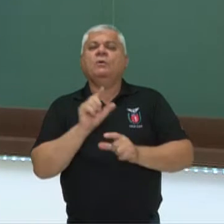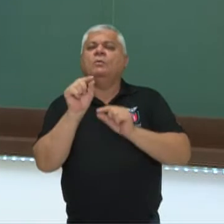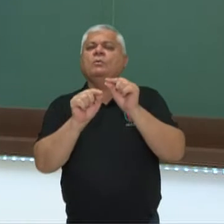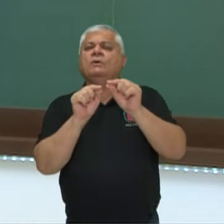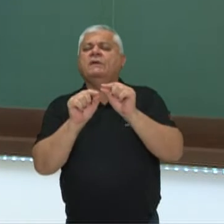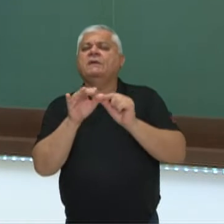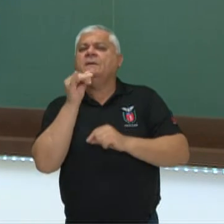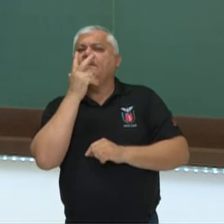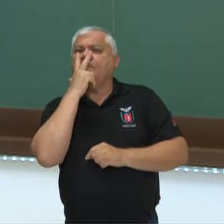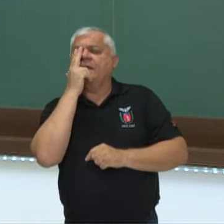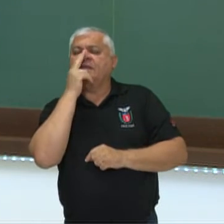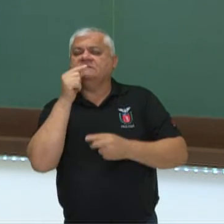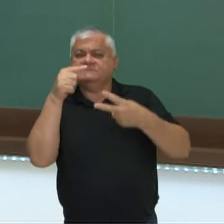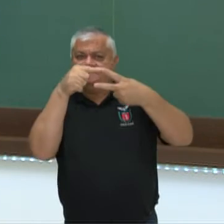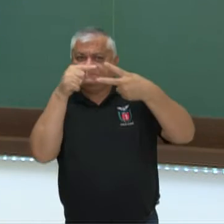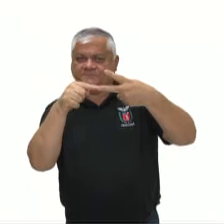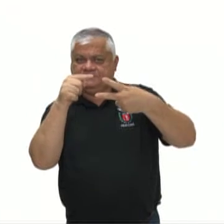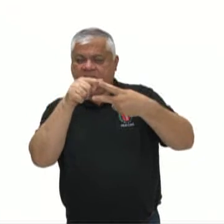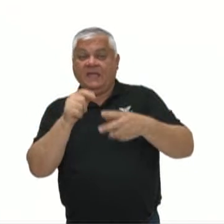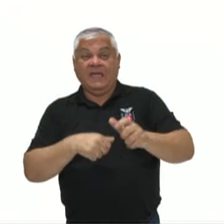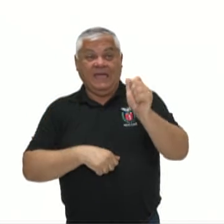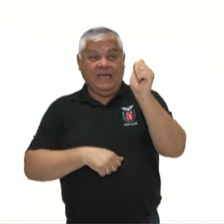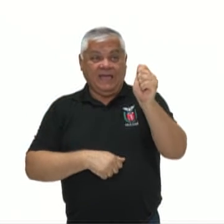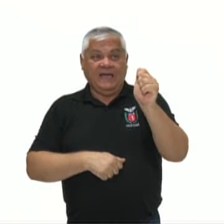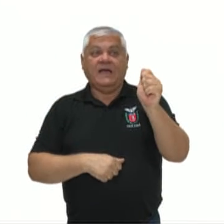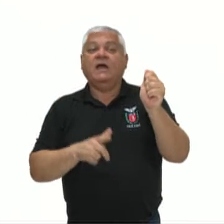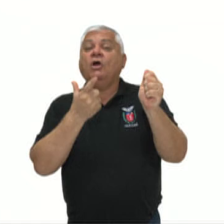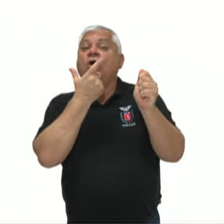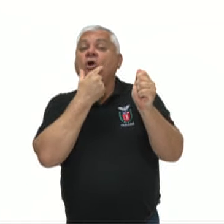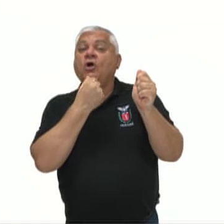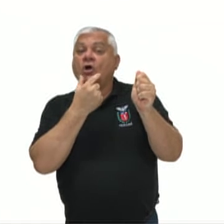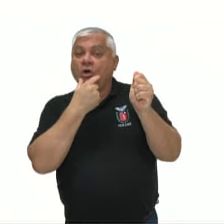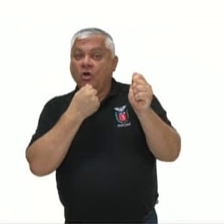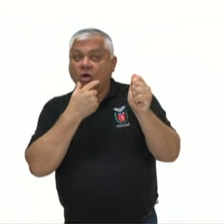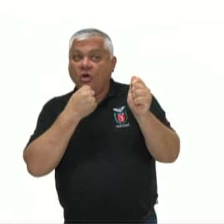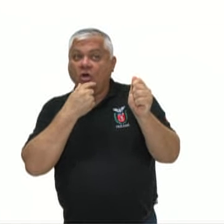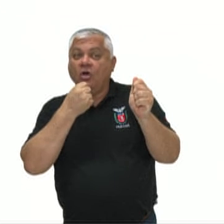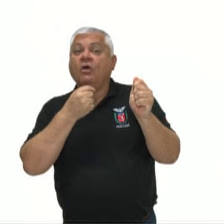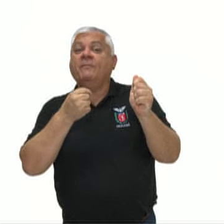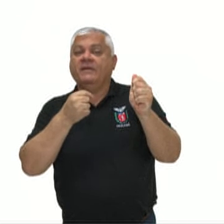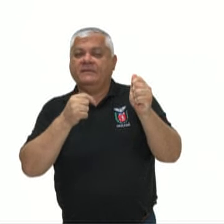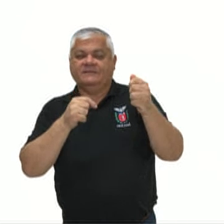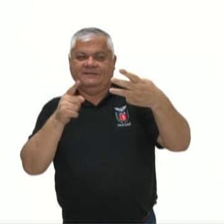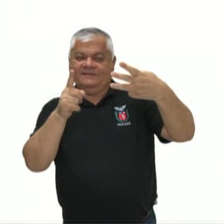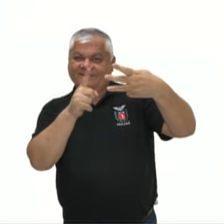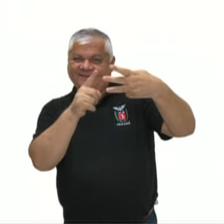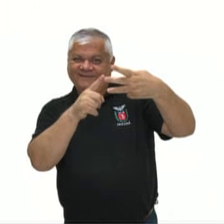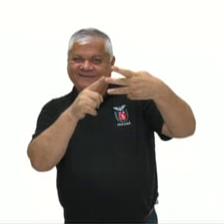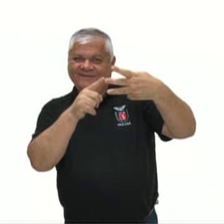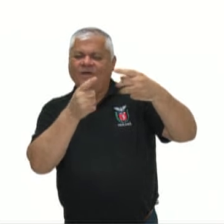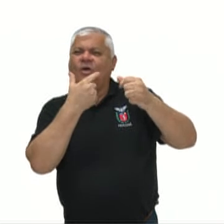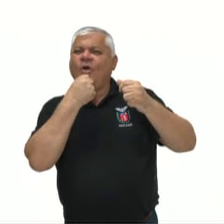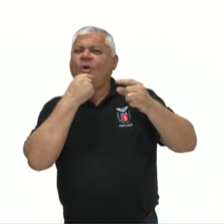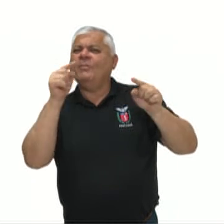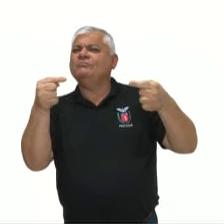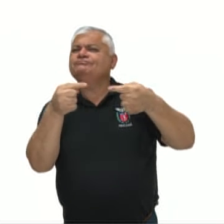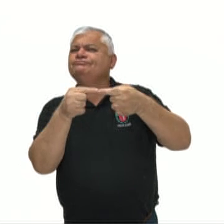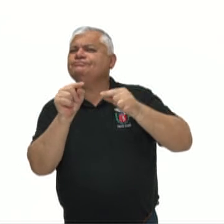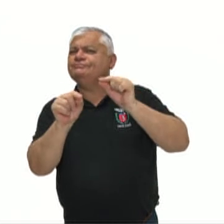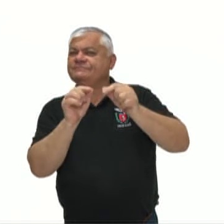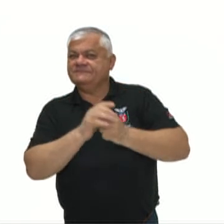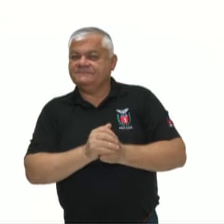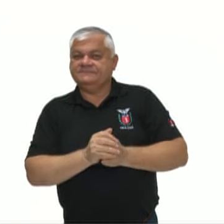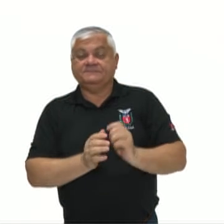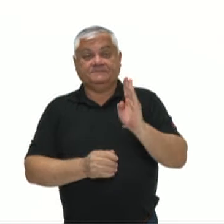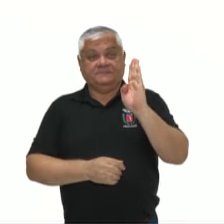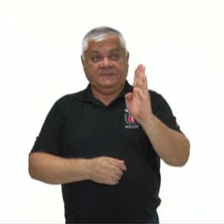em duas questões. A palavra homem no segundo quarteto foi empregada em que sentido? E